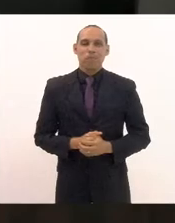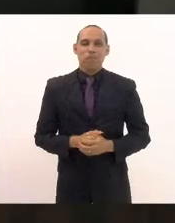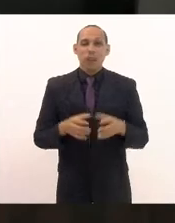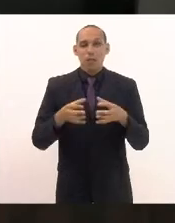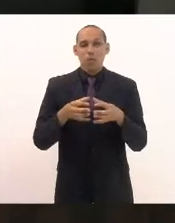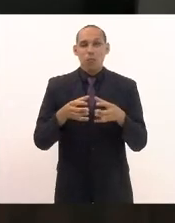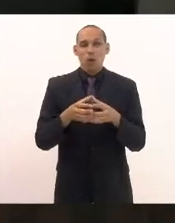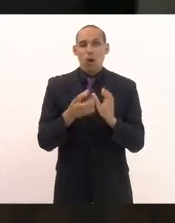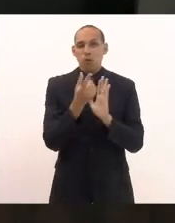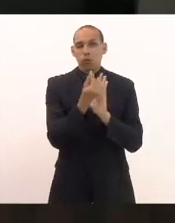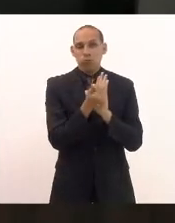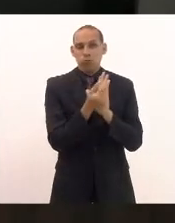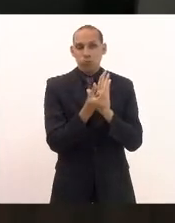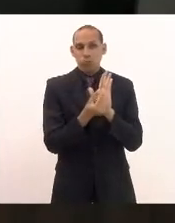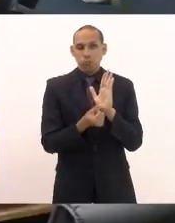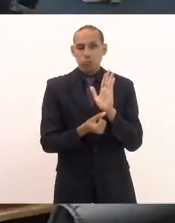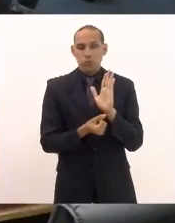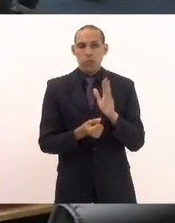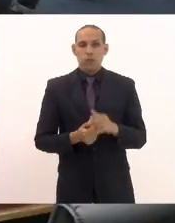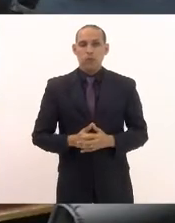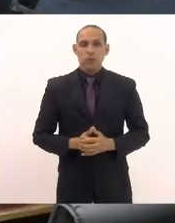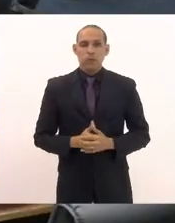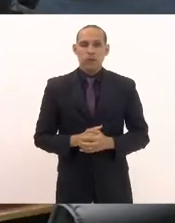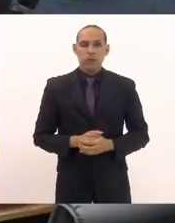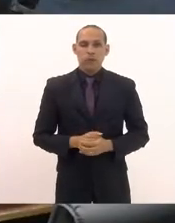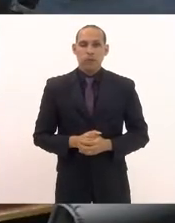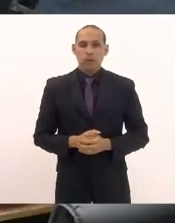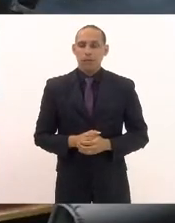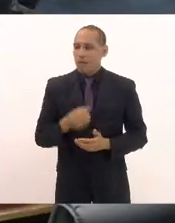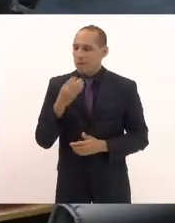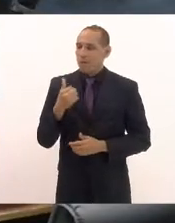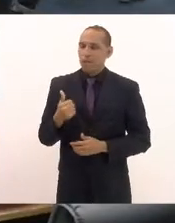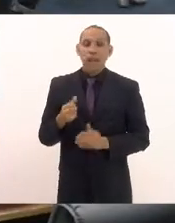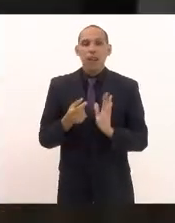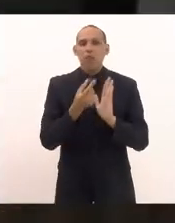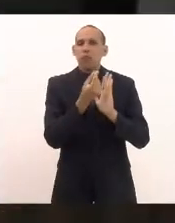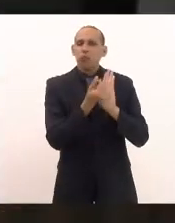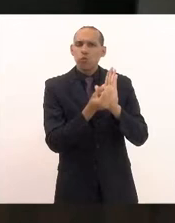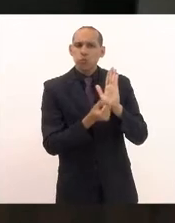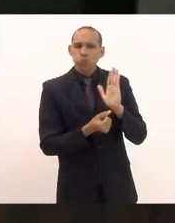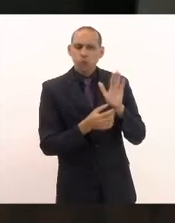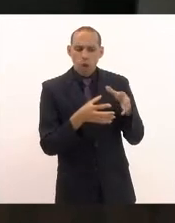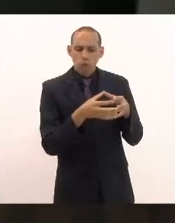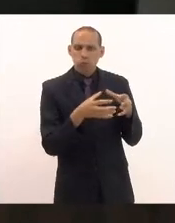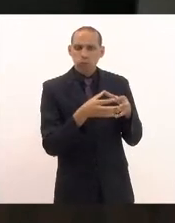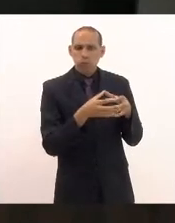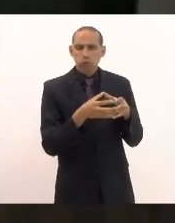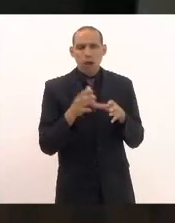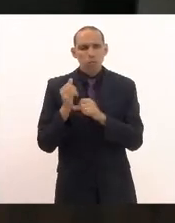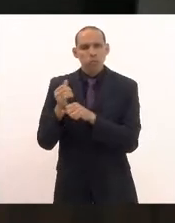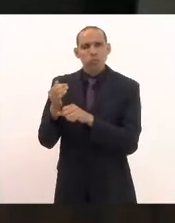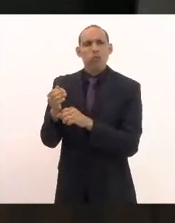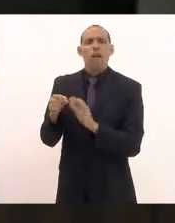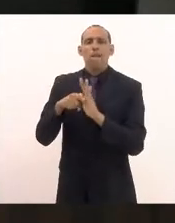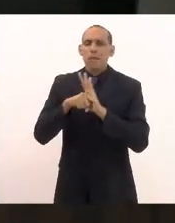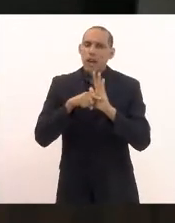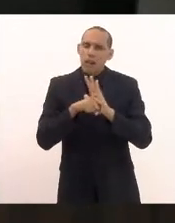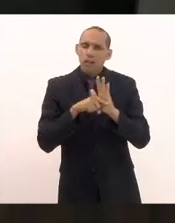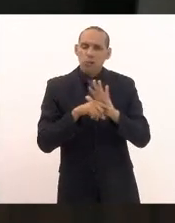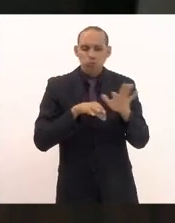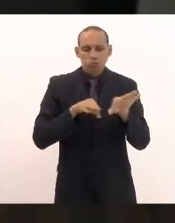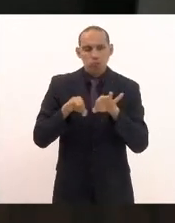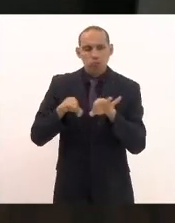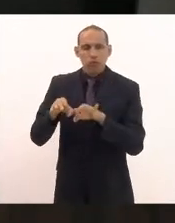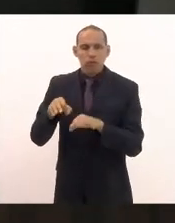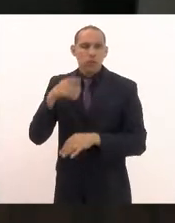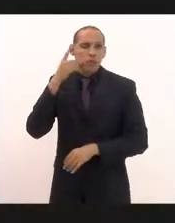Comissão de Orçamento. Tudo bom, querido? Pela Comissão de Orçamento, Finanças, Fiscalização Financeira e Controle, deputado